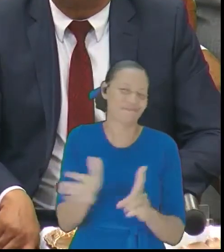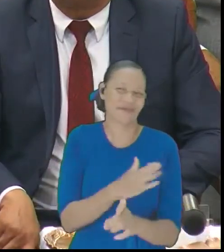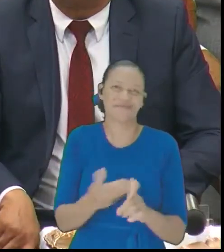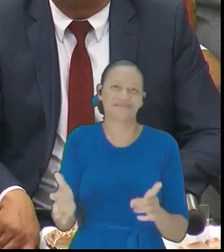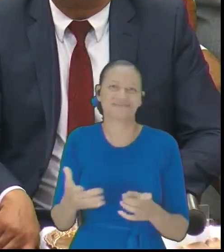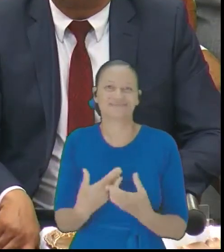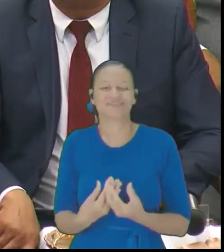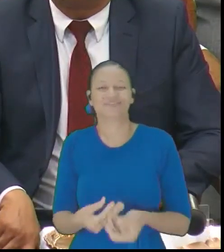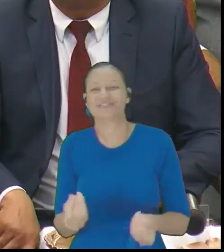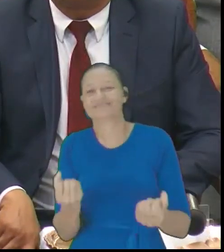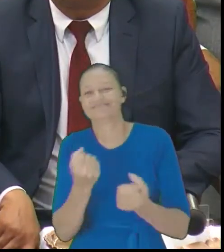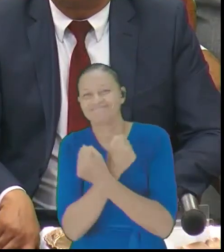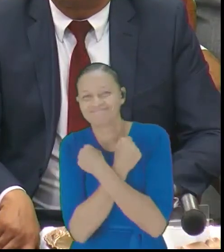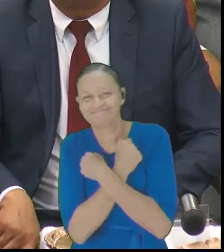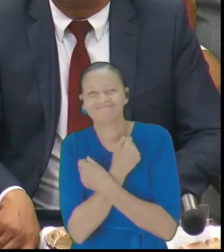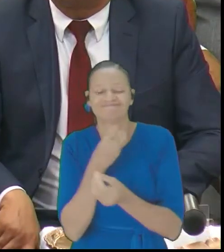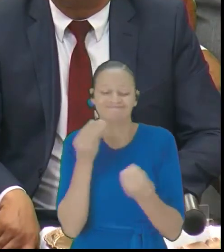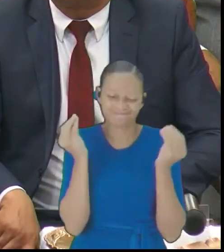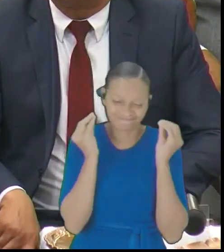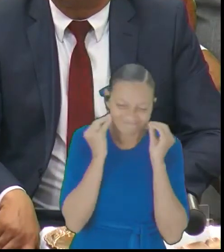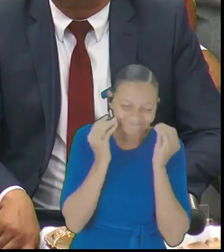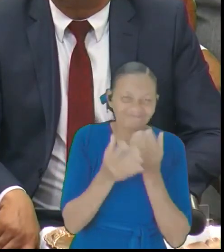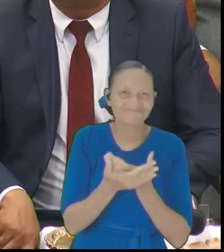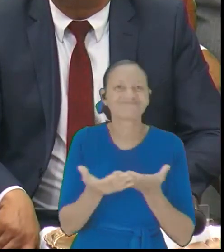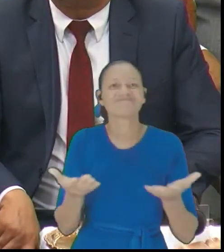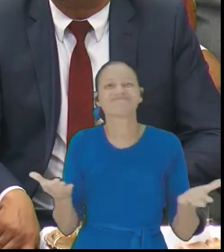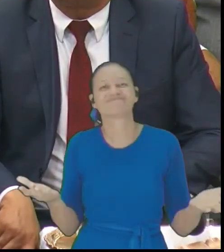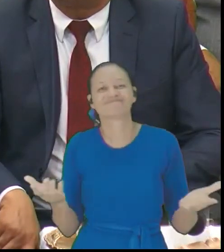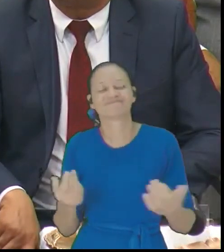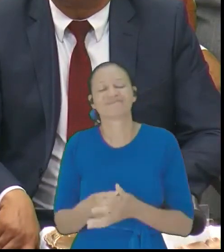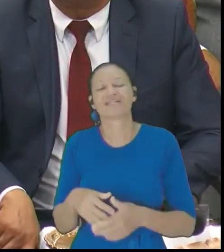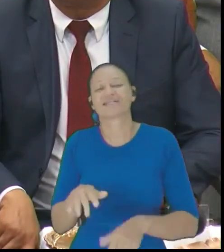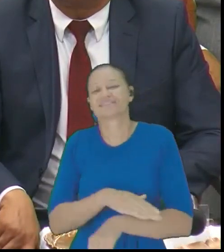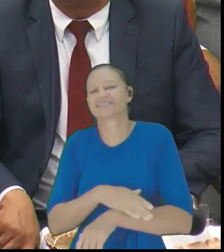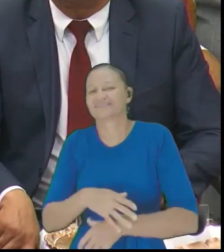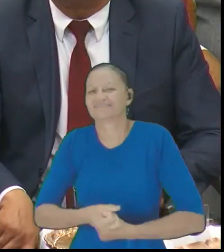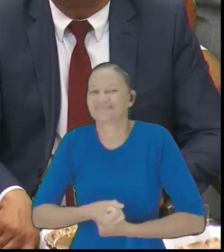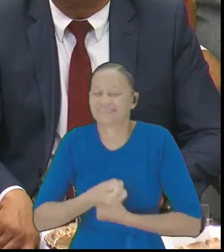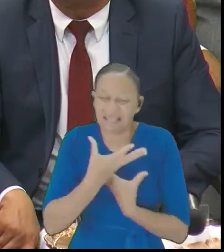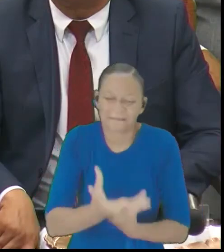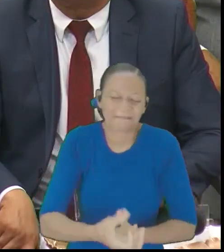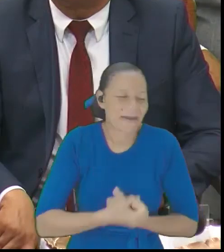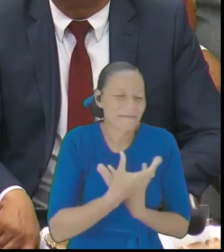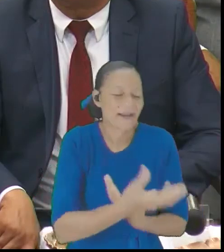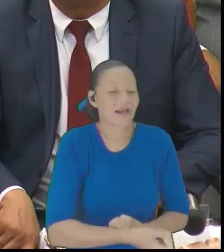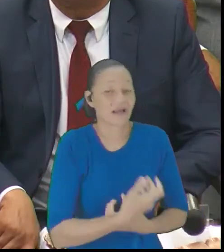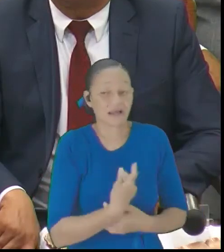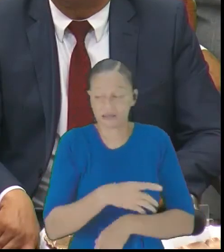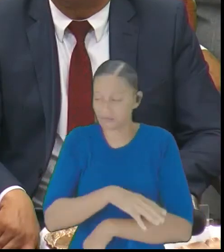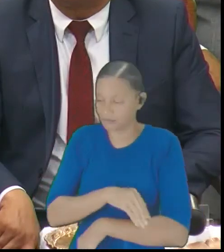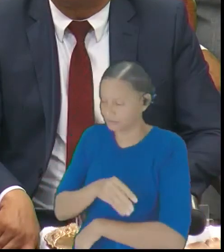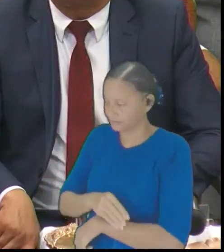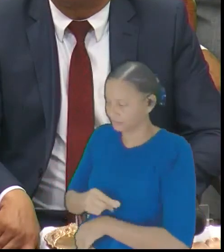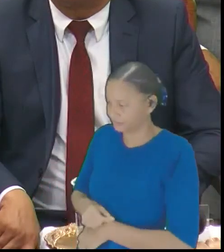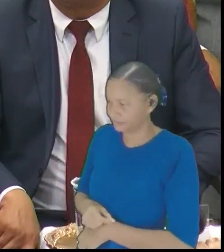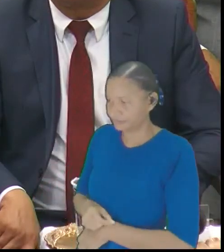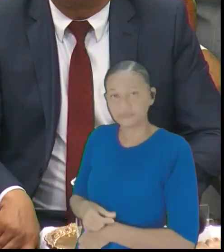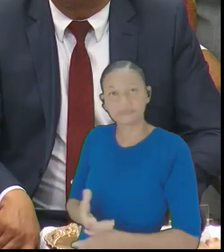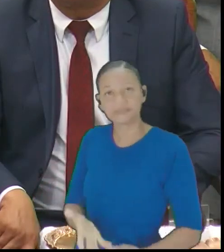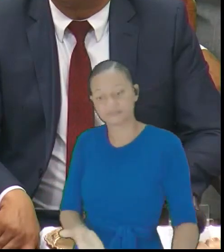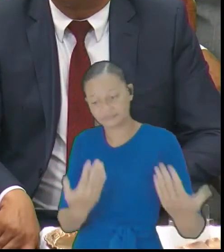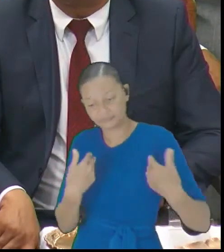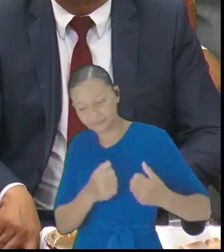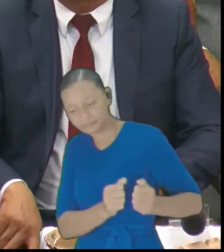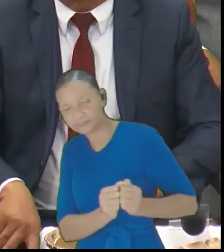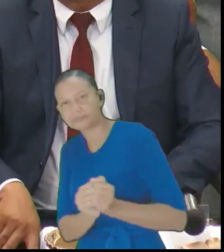Fizeram, beijaram, aquele negócio todo. Jacó contou todas as bênçãos. Aí Esaú disse assim, bora seguir